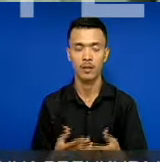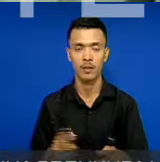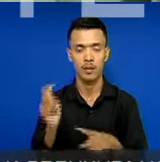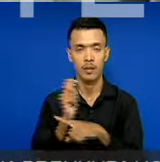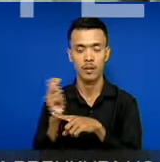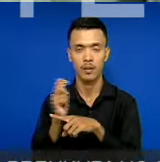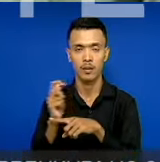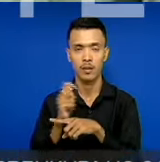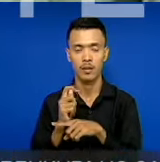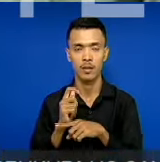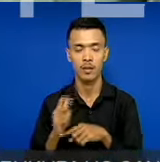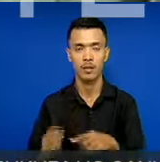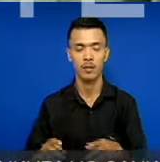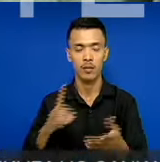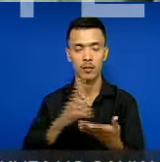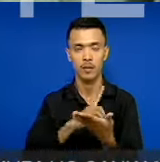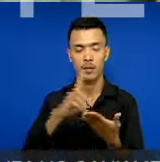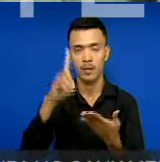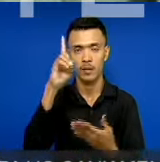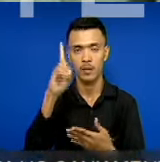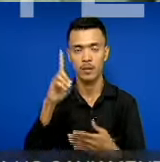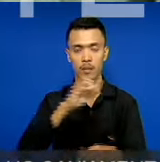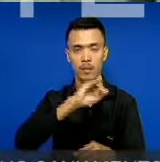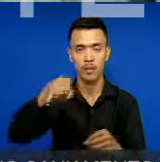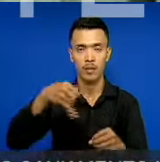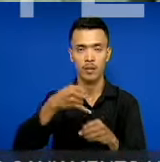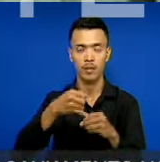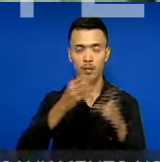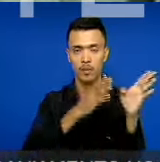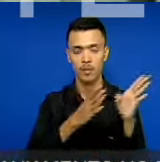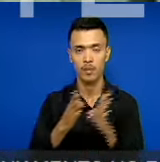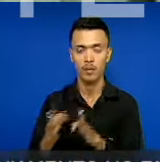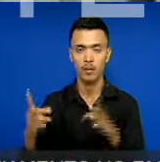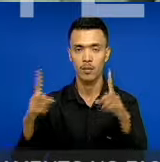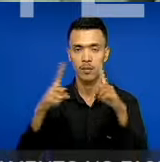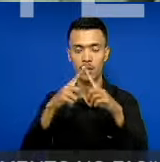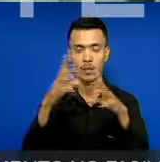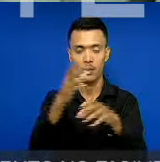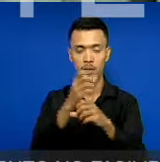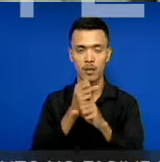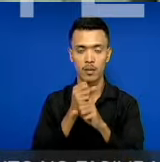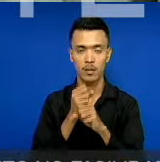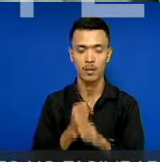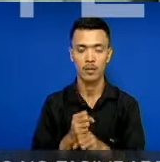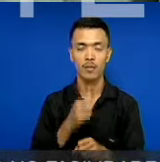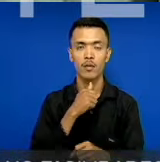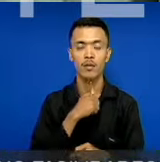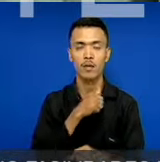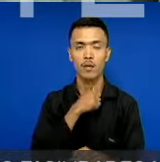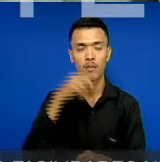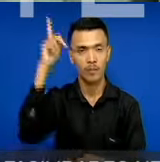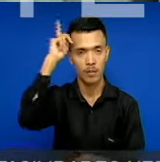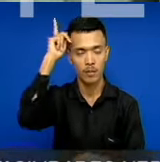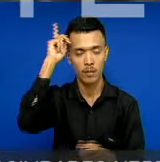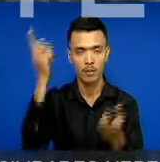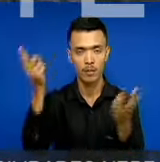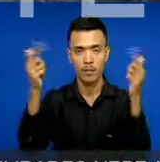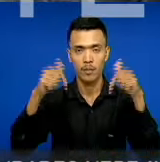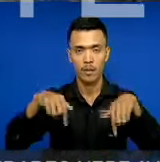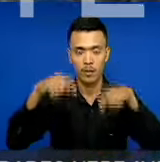nebe durante uma semana ia nemos, inclui preparação, baia atu simo, e tania santidade atu maiha